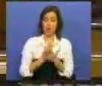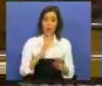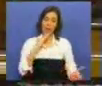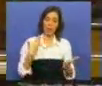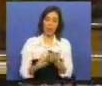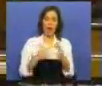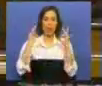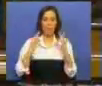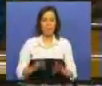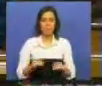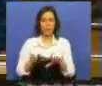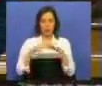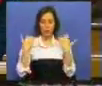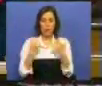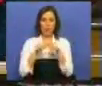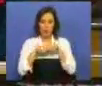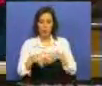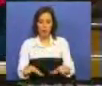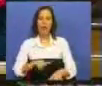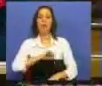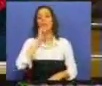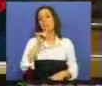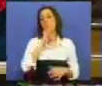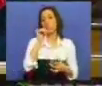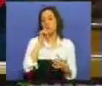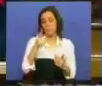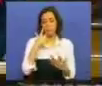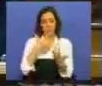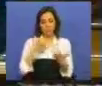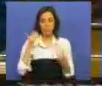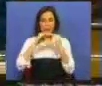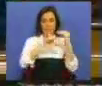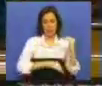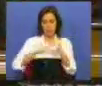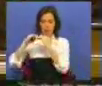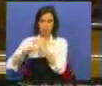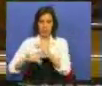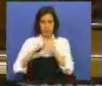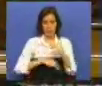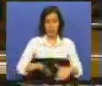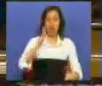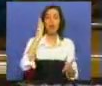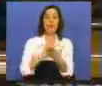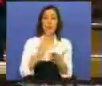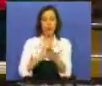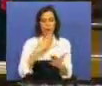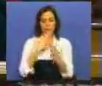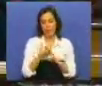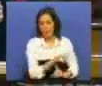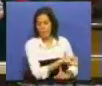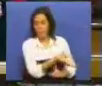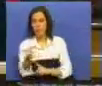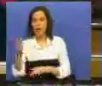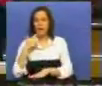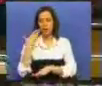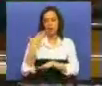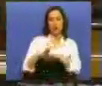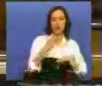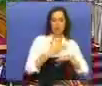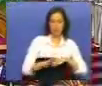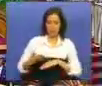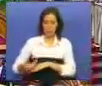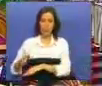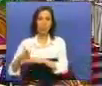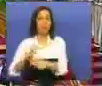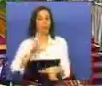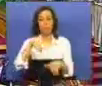contribui para a reprodução social e frequentemente tem acentuado as desigualdades. A escola fabrica várias formas de exclusão. Não